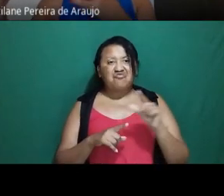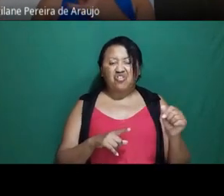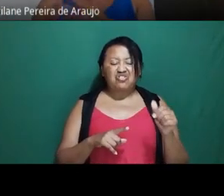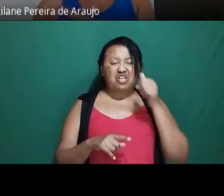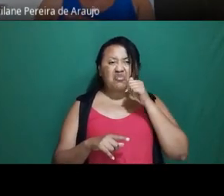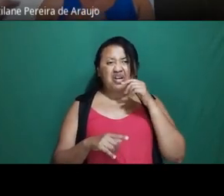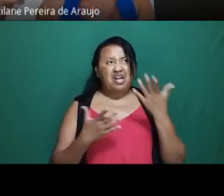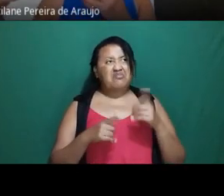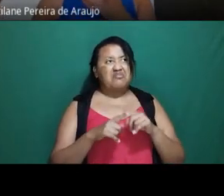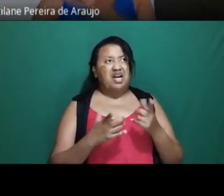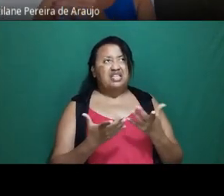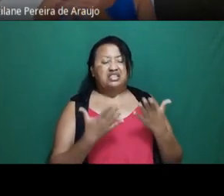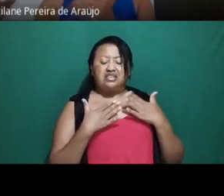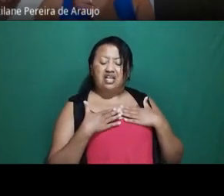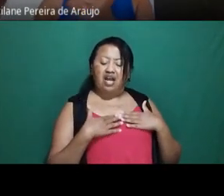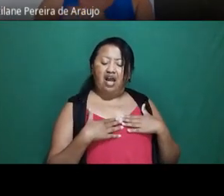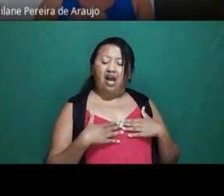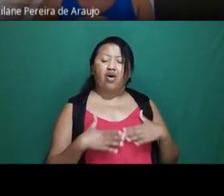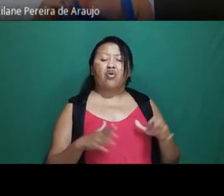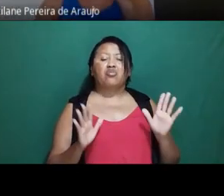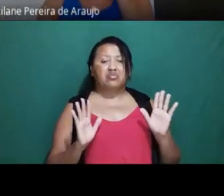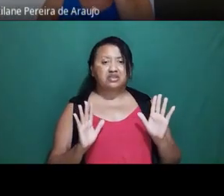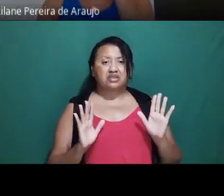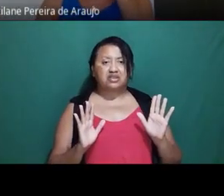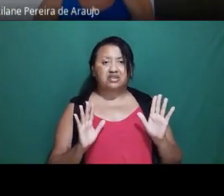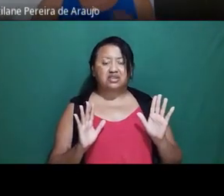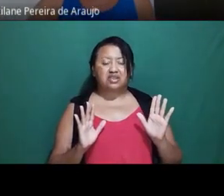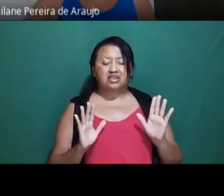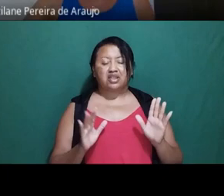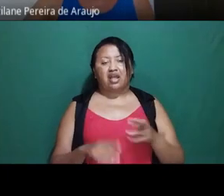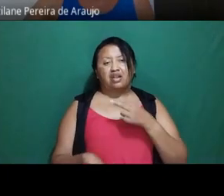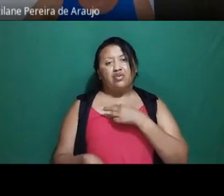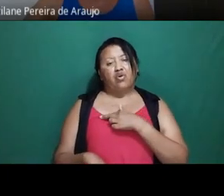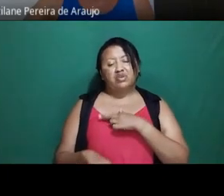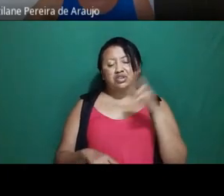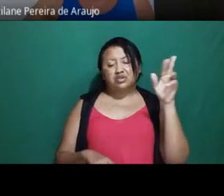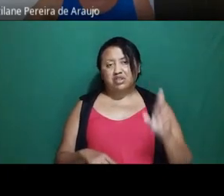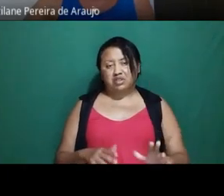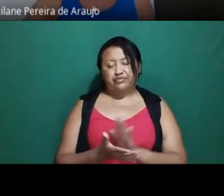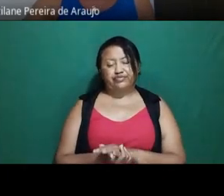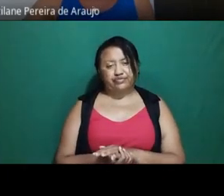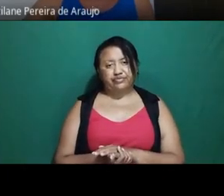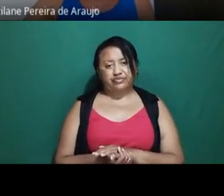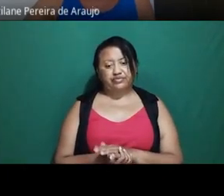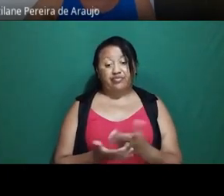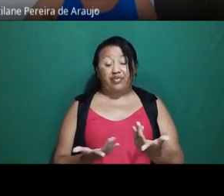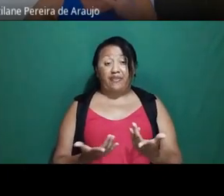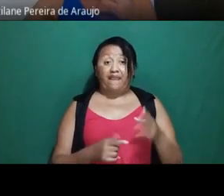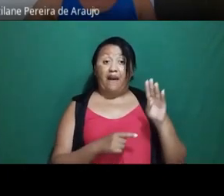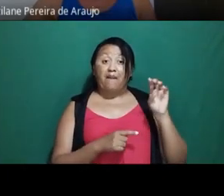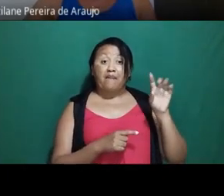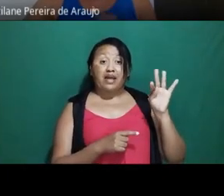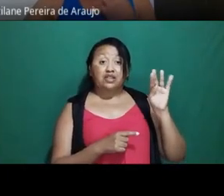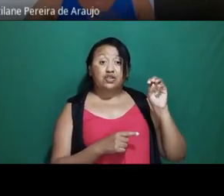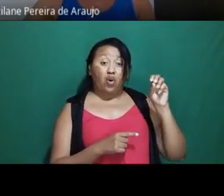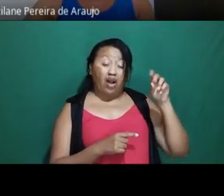daquela mulher mas cometida mais tranquila mais calma não é do Romantismo brasileiro a